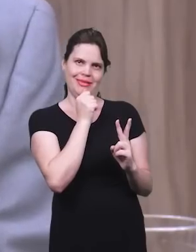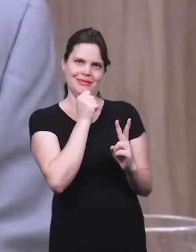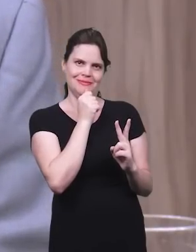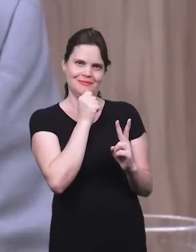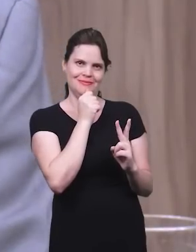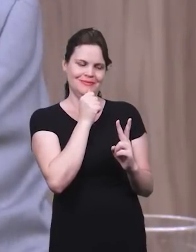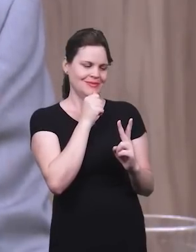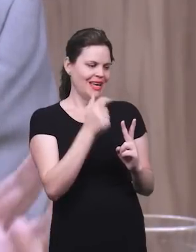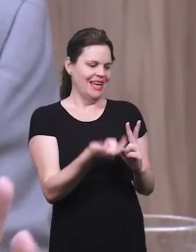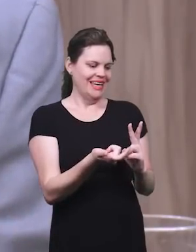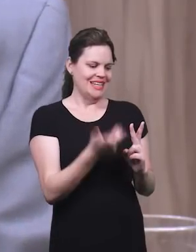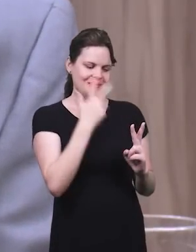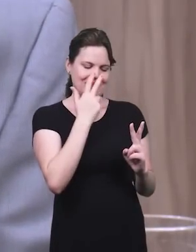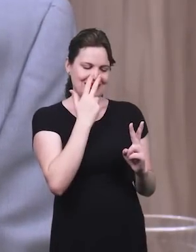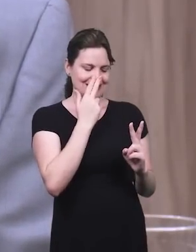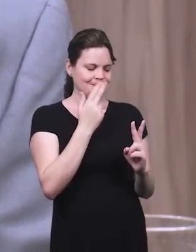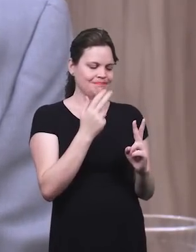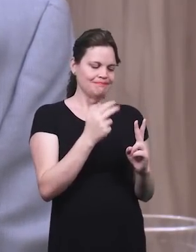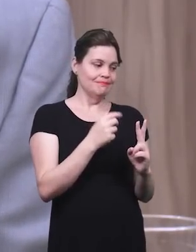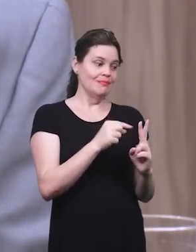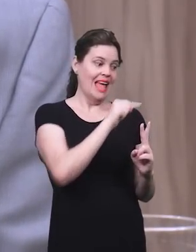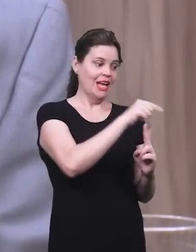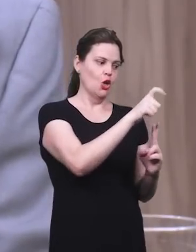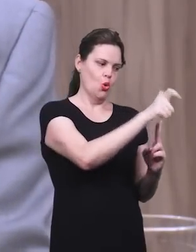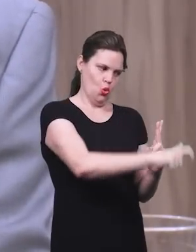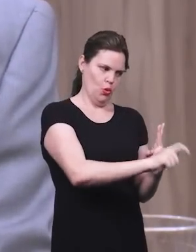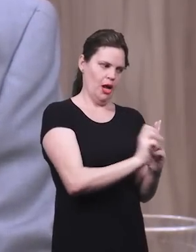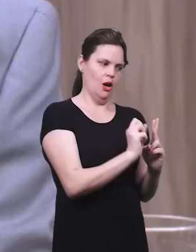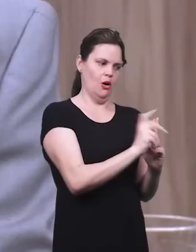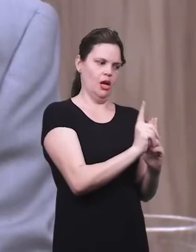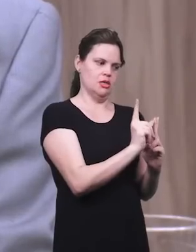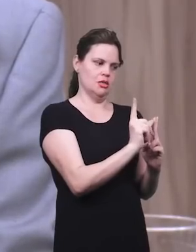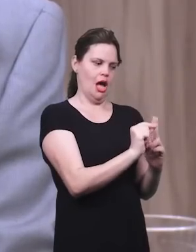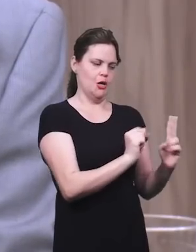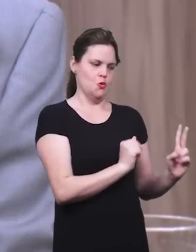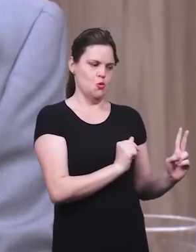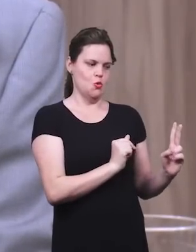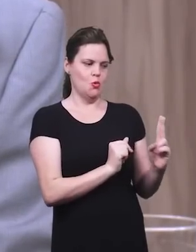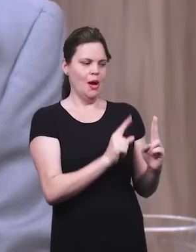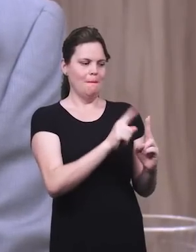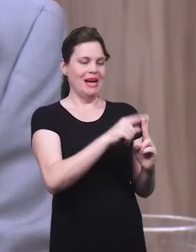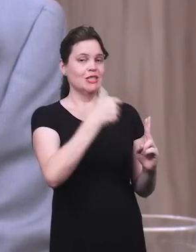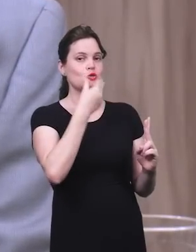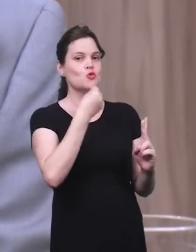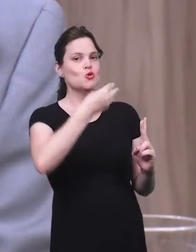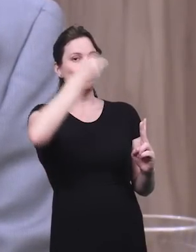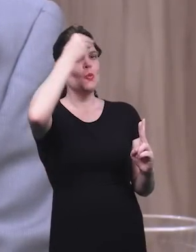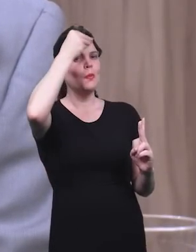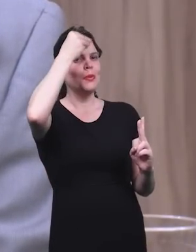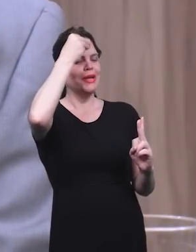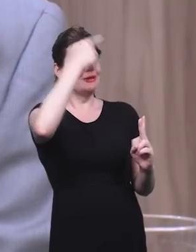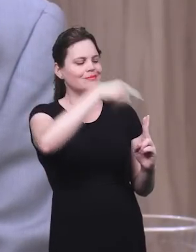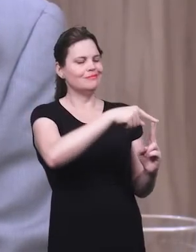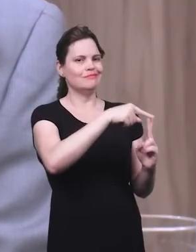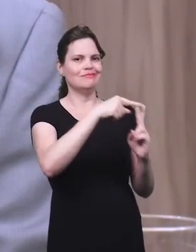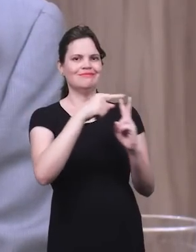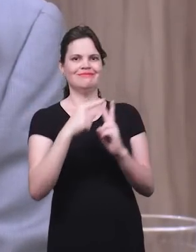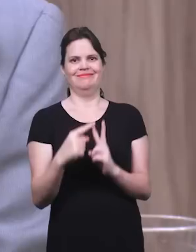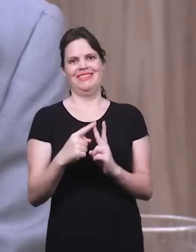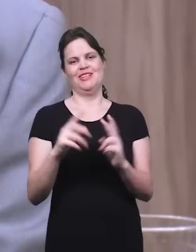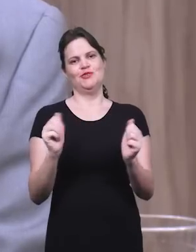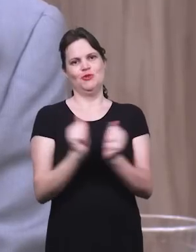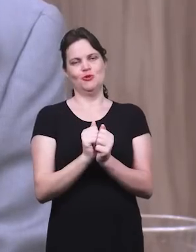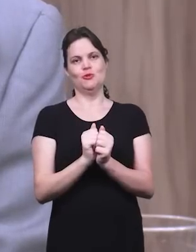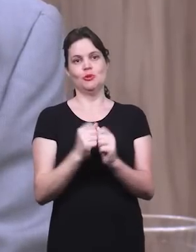a família, ele não pôde deixar Ló. Então, ele saiu da terra, mas não saiu da parentela. E a promessa do Senhor, que o